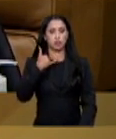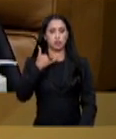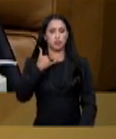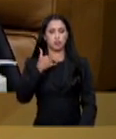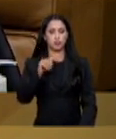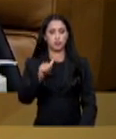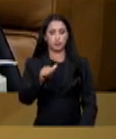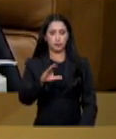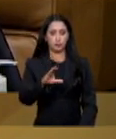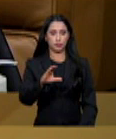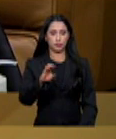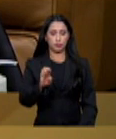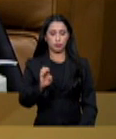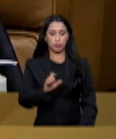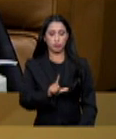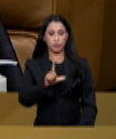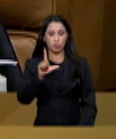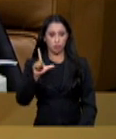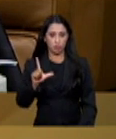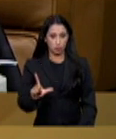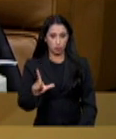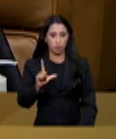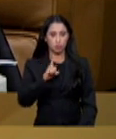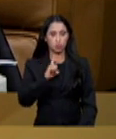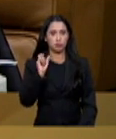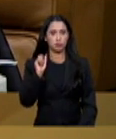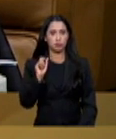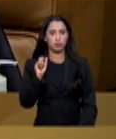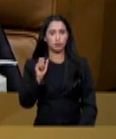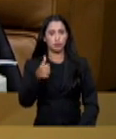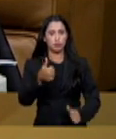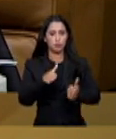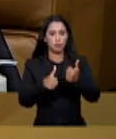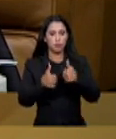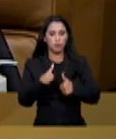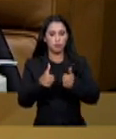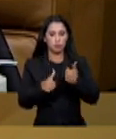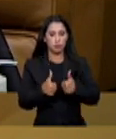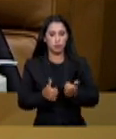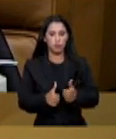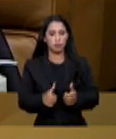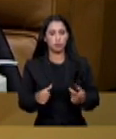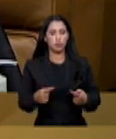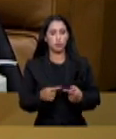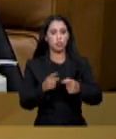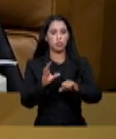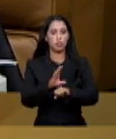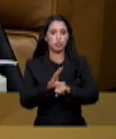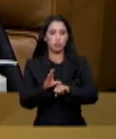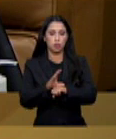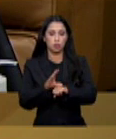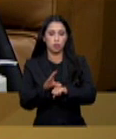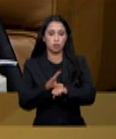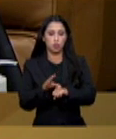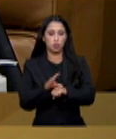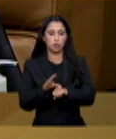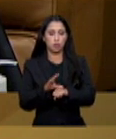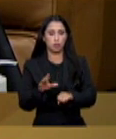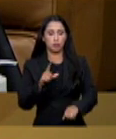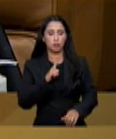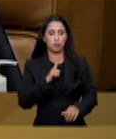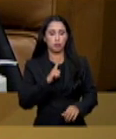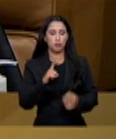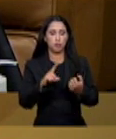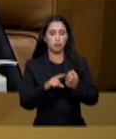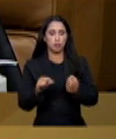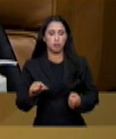que se coloca, portanto, é a de verificar o escrutínio da constitucionalidade do que está no